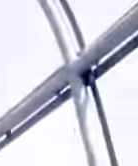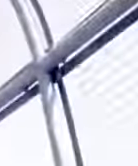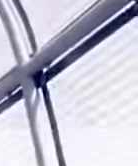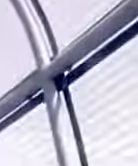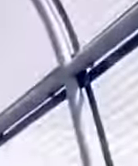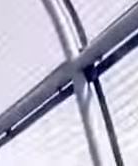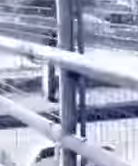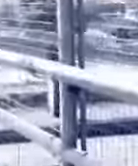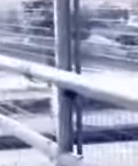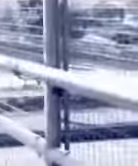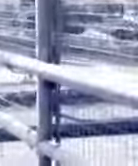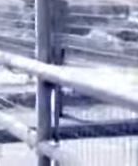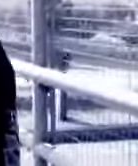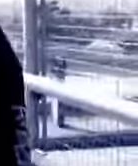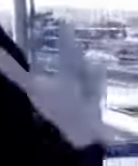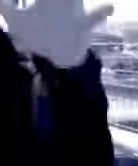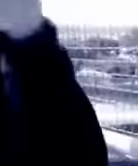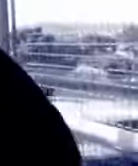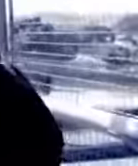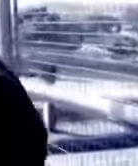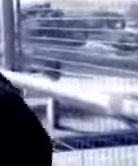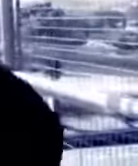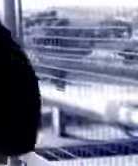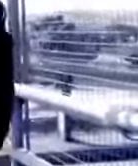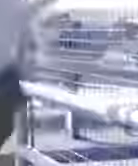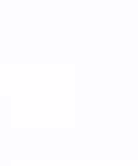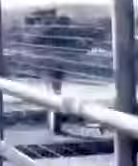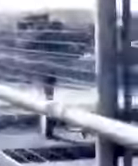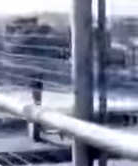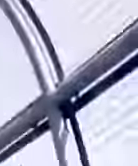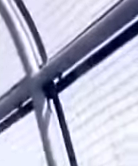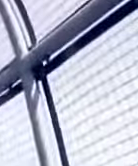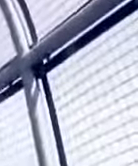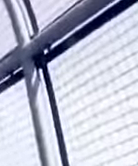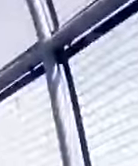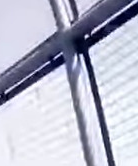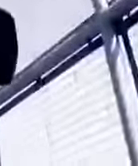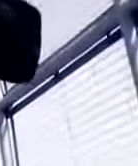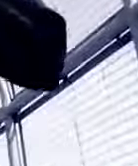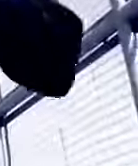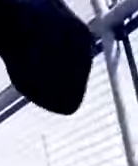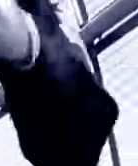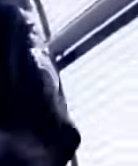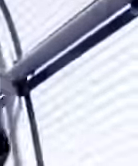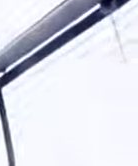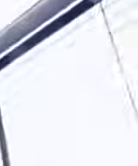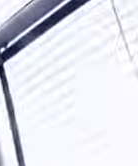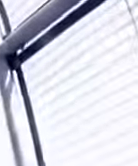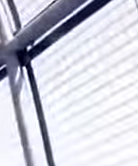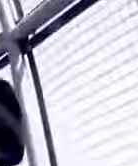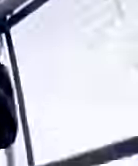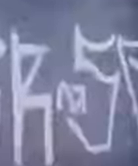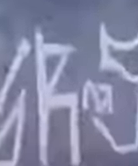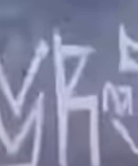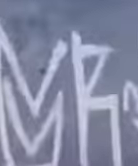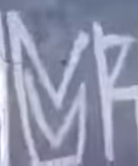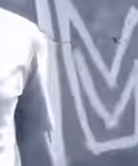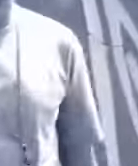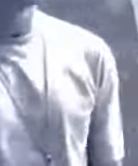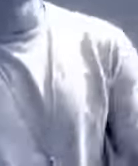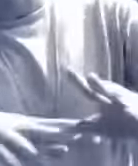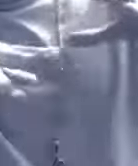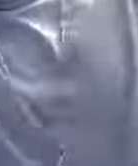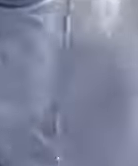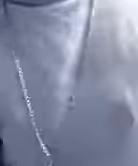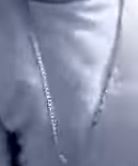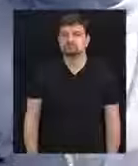ouvi o choro dela, lágrimas que lenço de papel nenhum seca. Talvez por isso que eu guarde tanta mágoa, eu era só um moleque